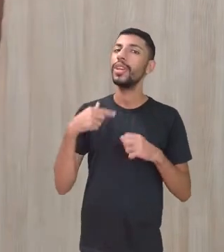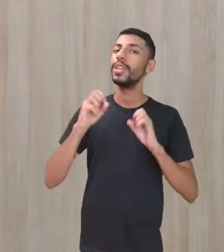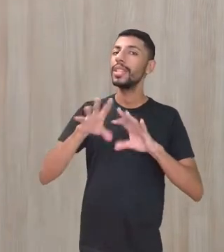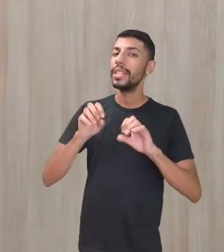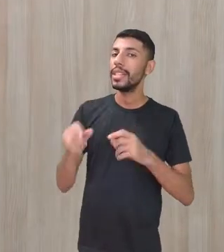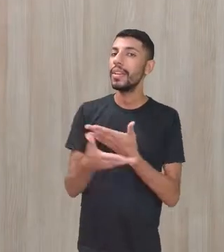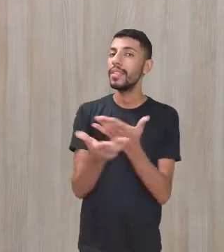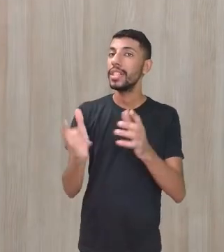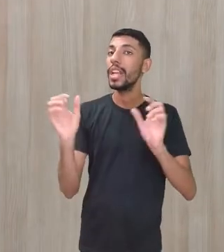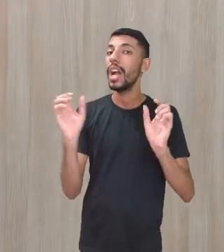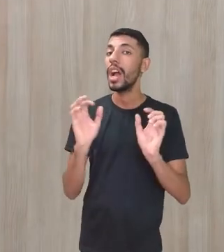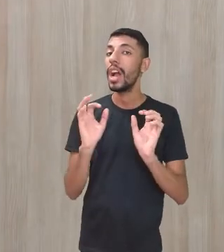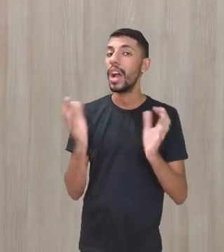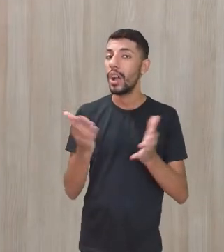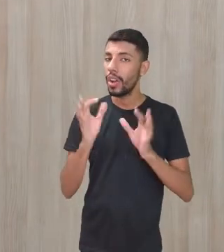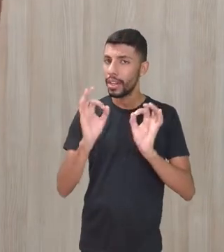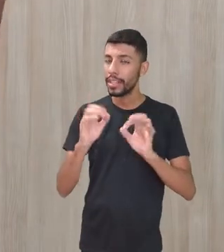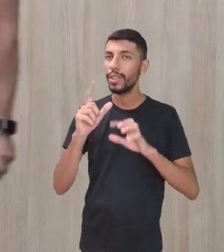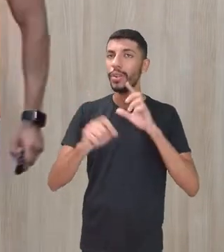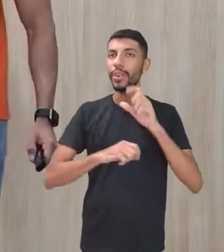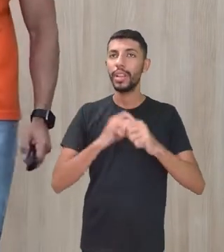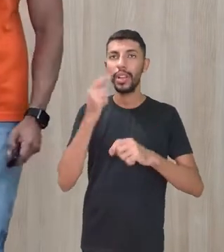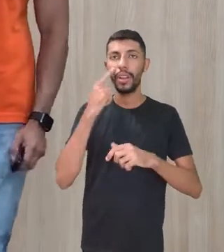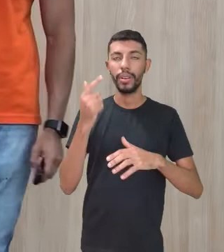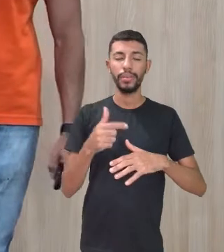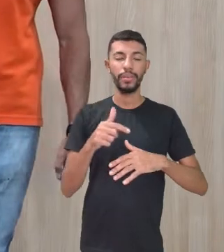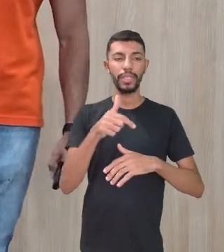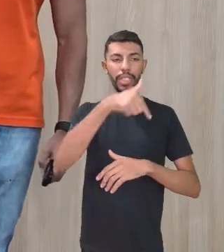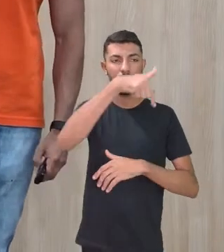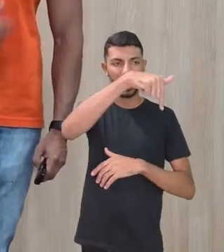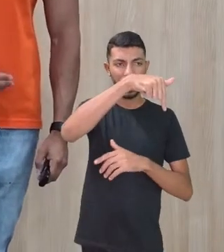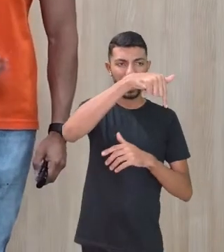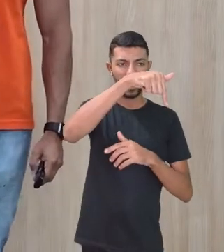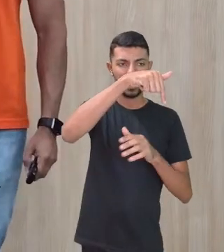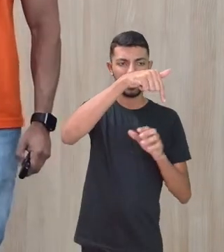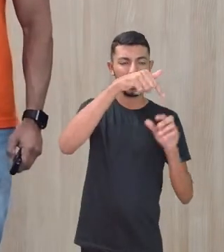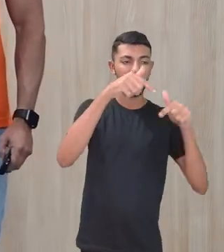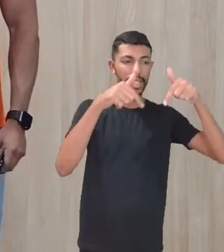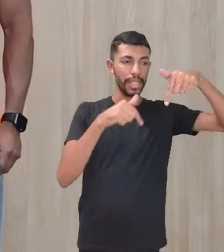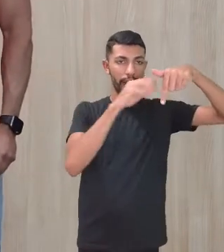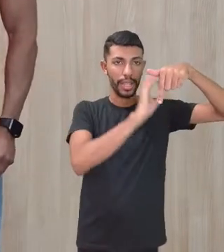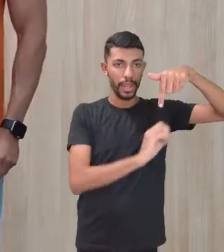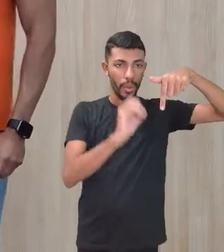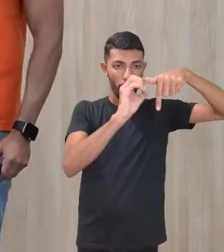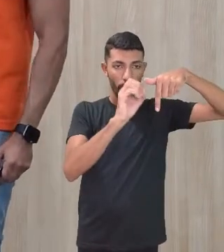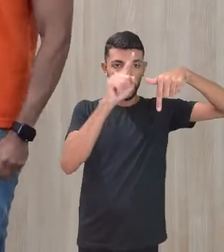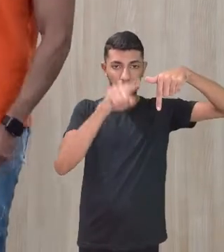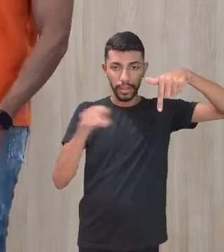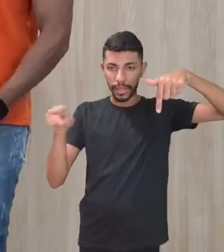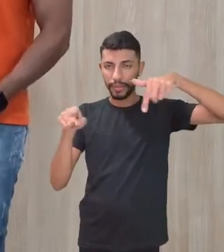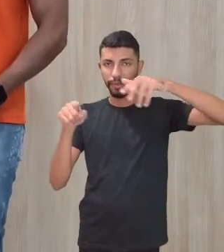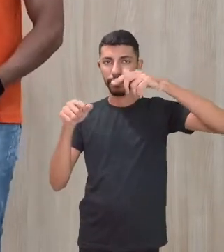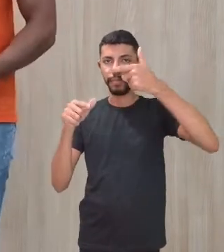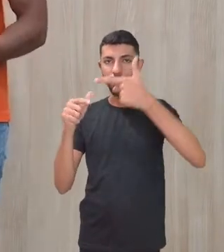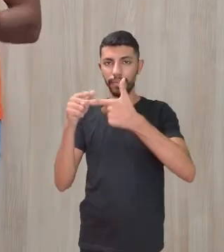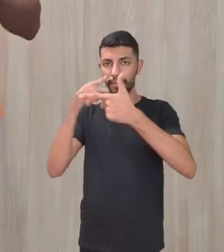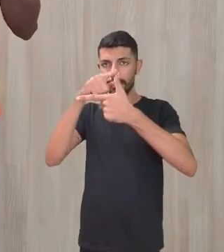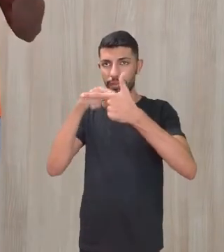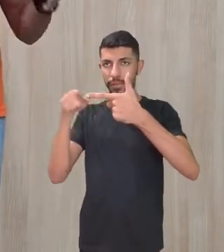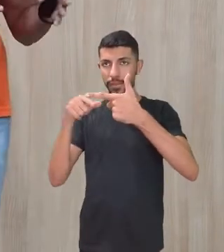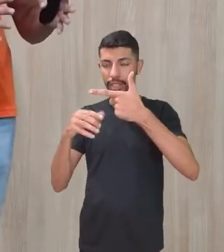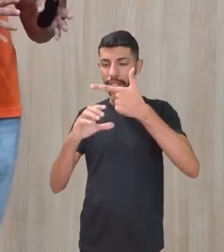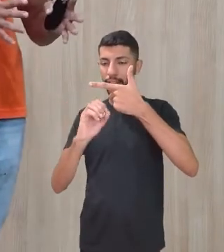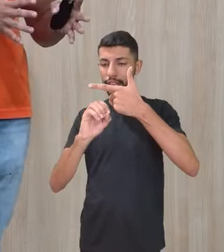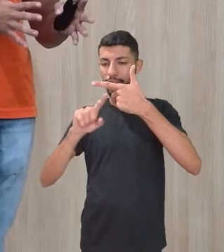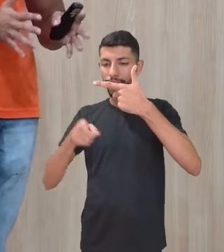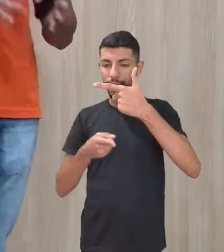o zerinho do lado do 7 e embaixo ali a gente coloca o 0 e uma vírgula, tá? Agora, beleza, o